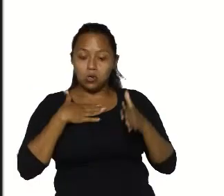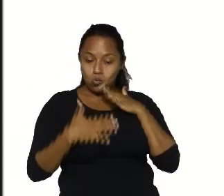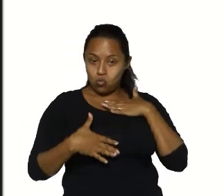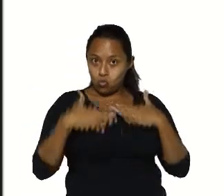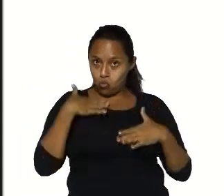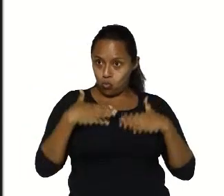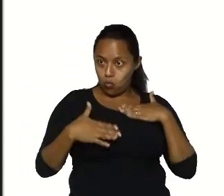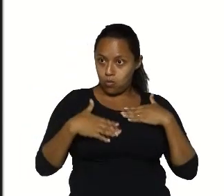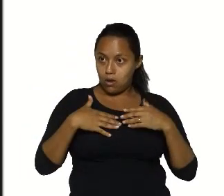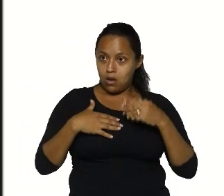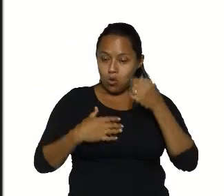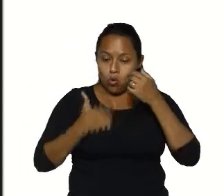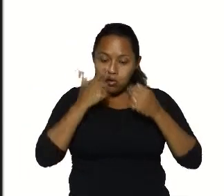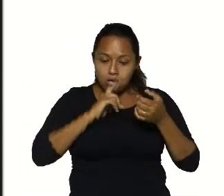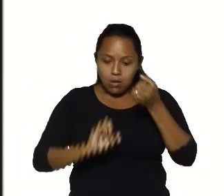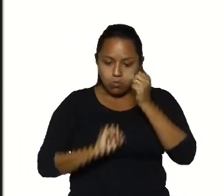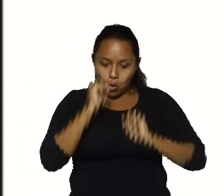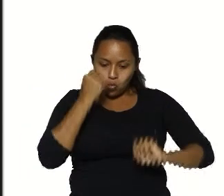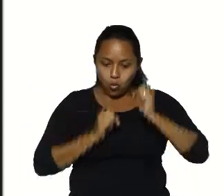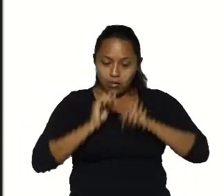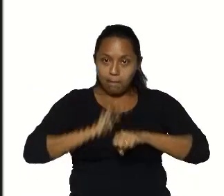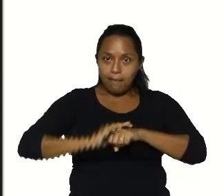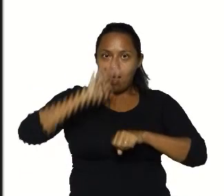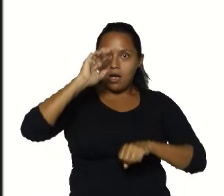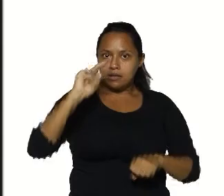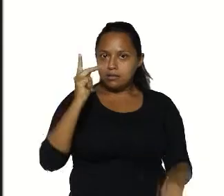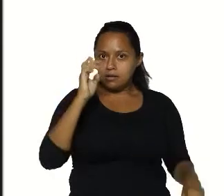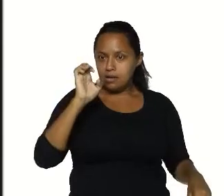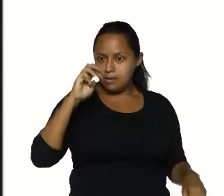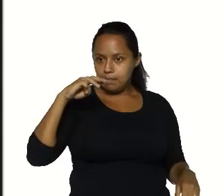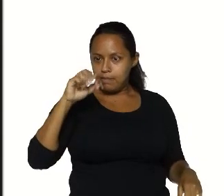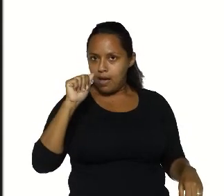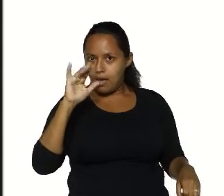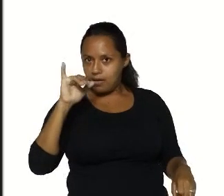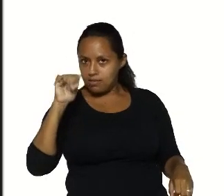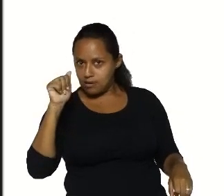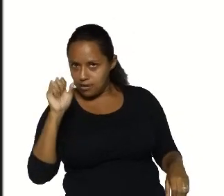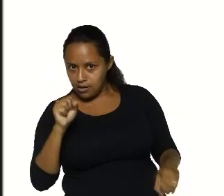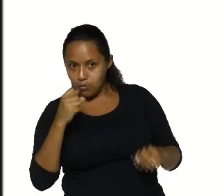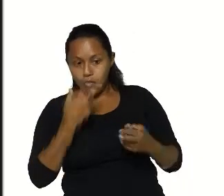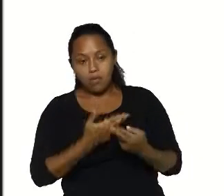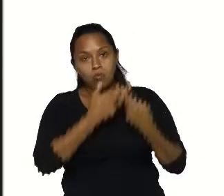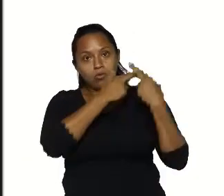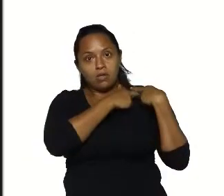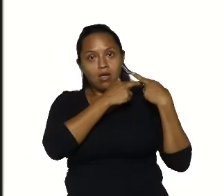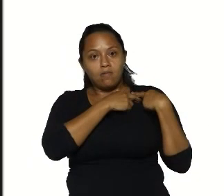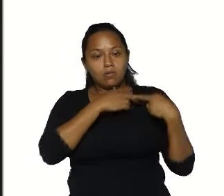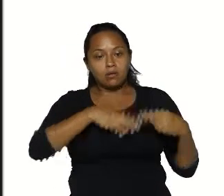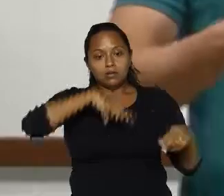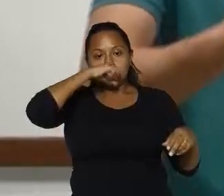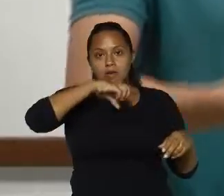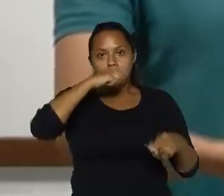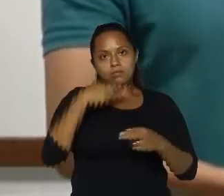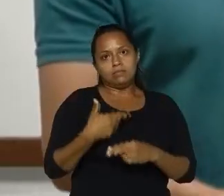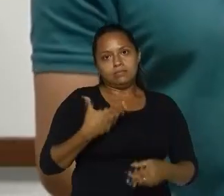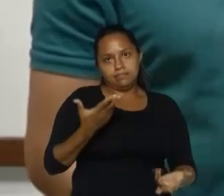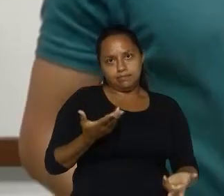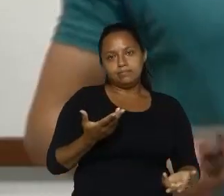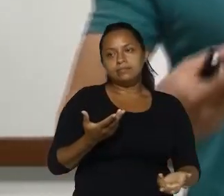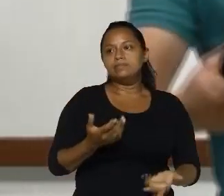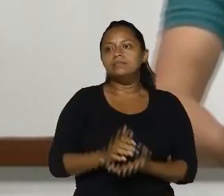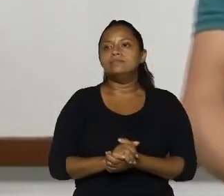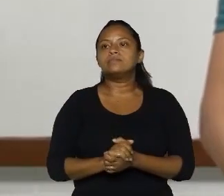corpo produza uma maior quantidade de hemácias, que são células responsáveis pelos gases respiratórios. Então, quando um